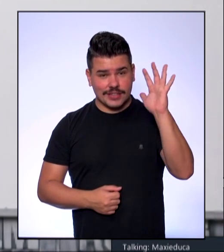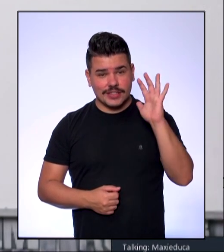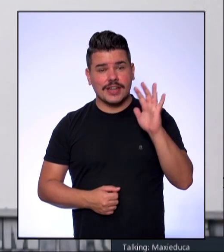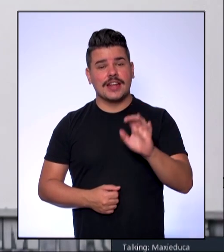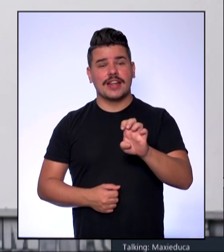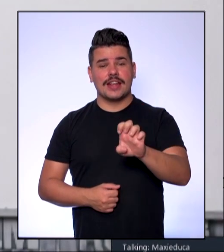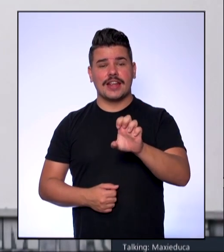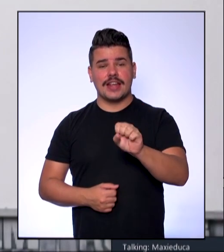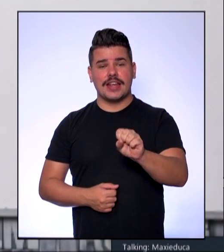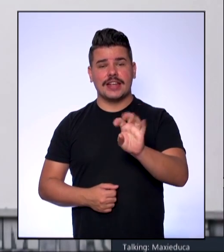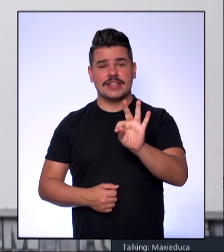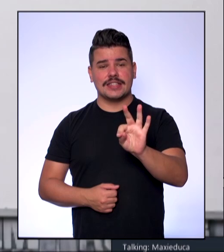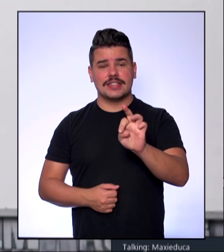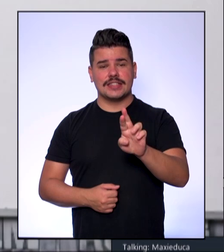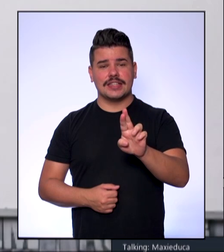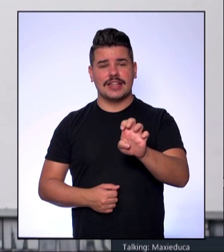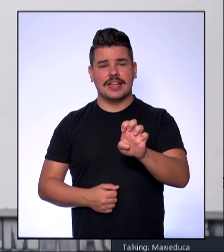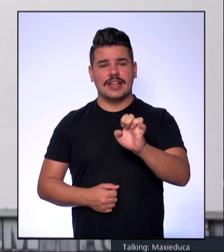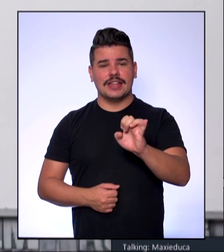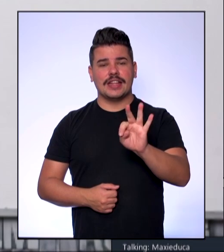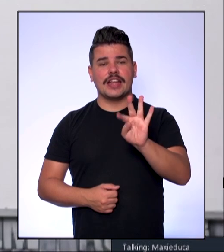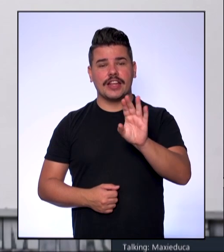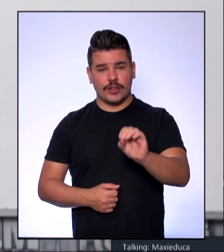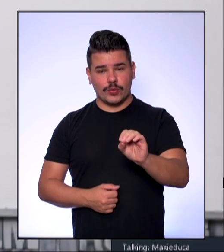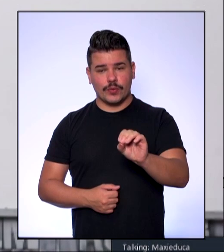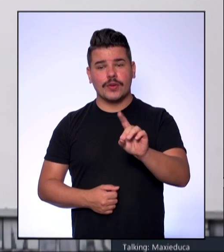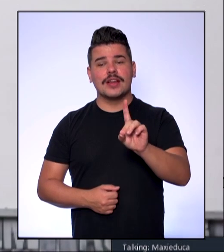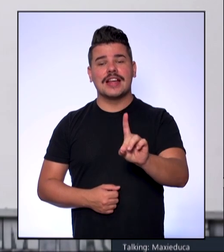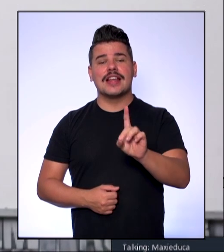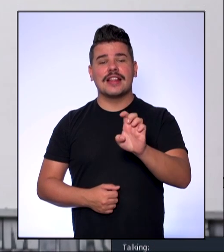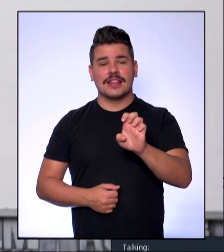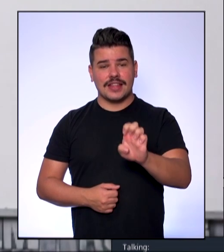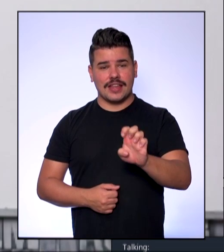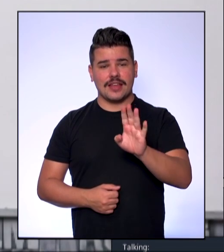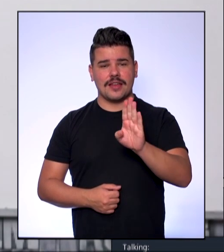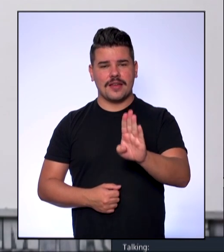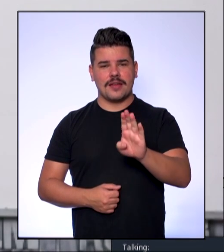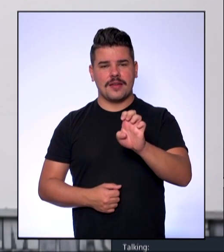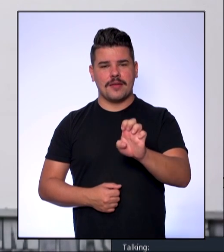que passa pelo Estreito de Bering.